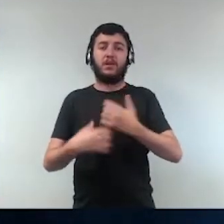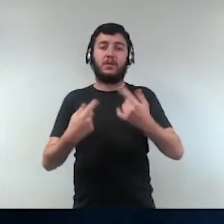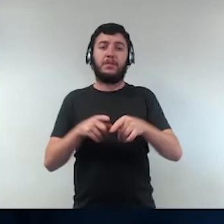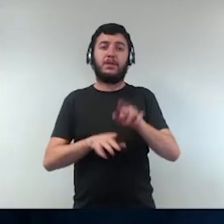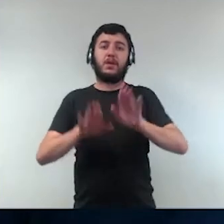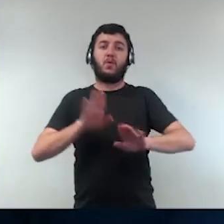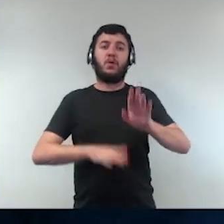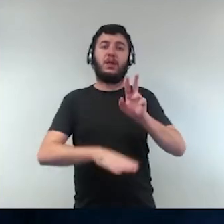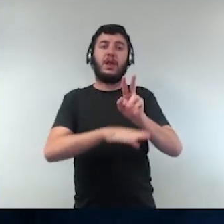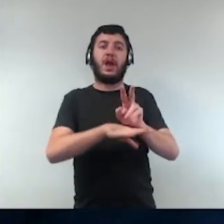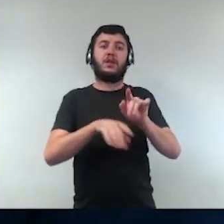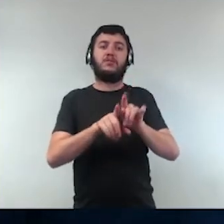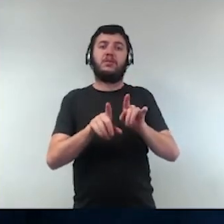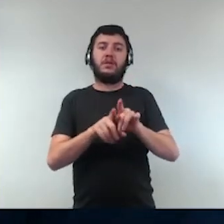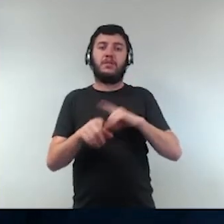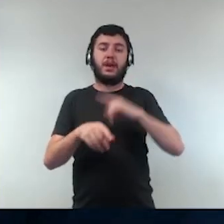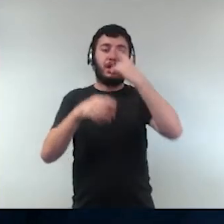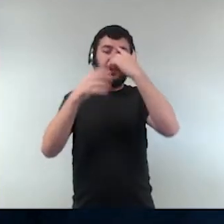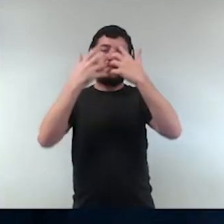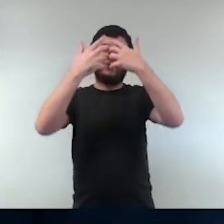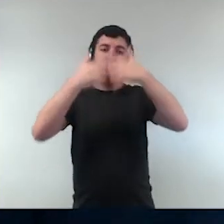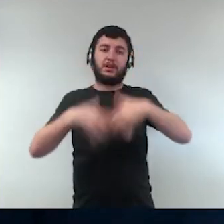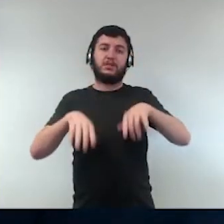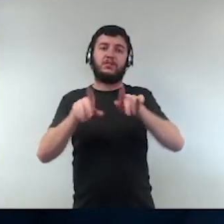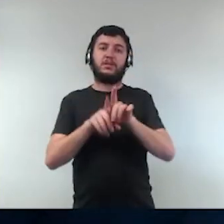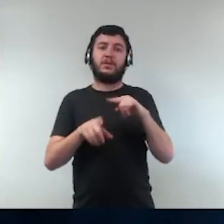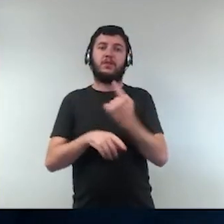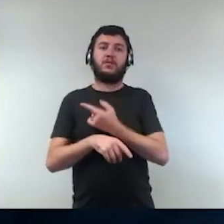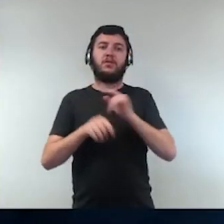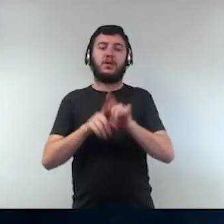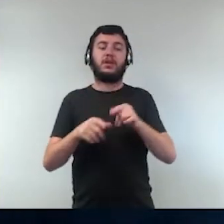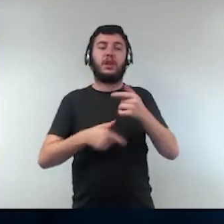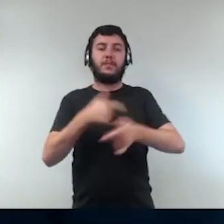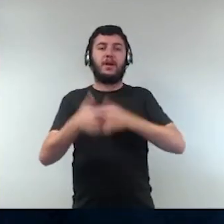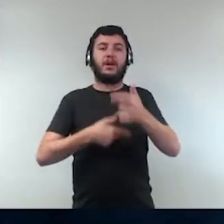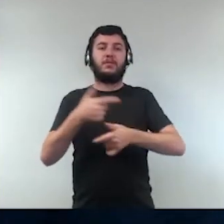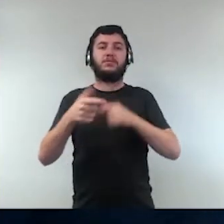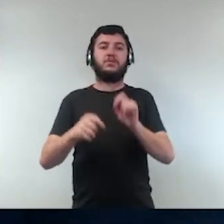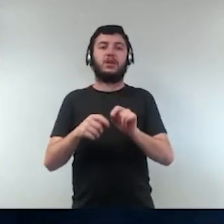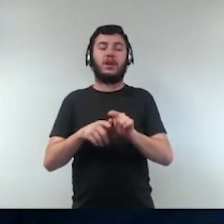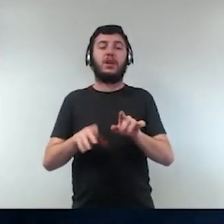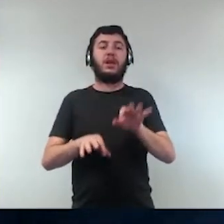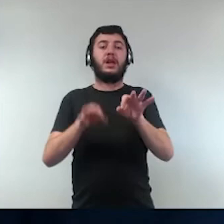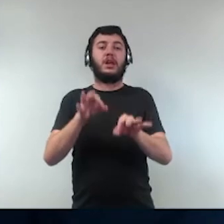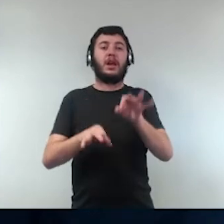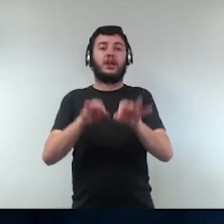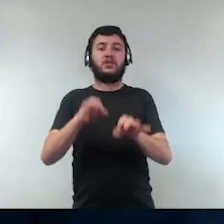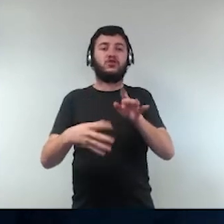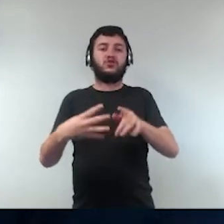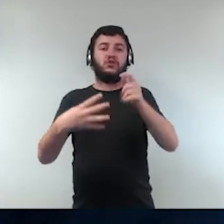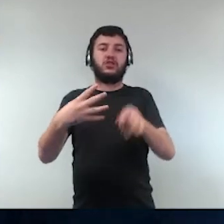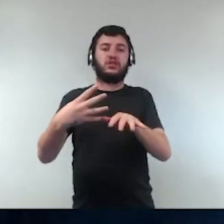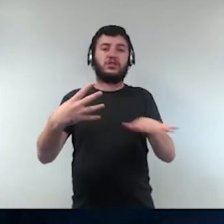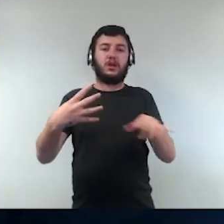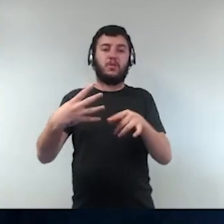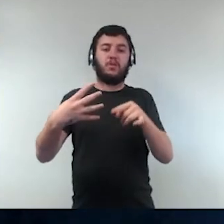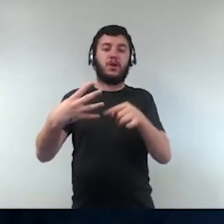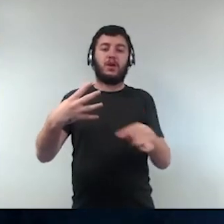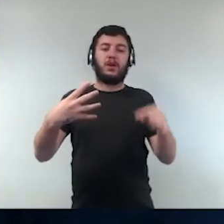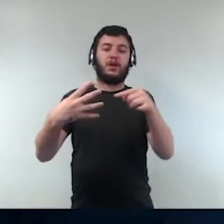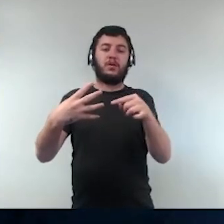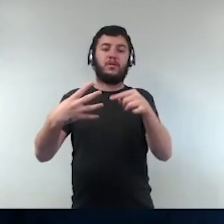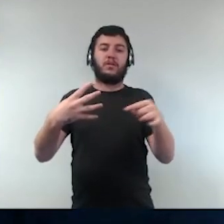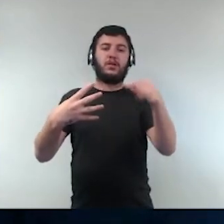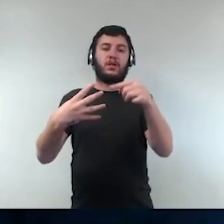e reflexão a nós que estamos no foro, no primeiro grau, no segundo grau de jurisdição, nos tribunais superiores, enfim,